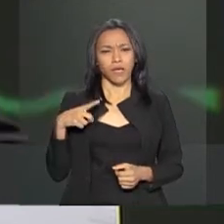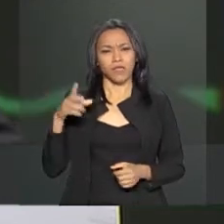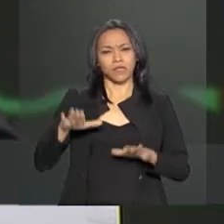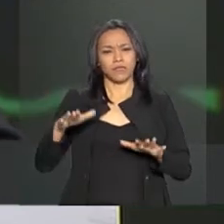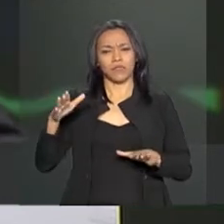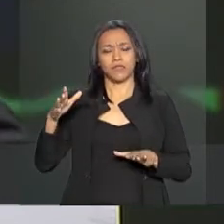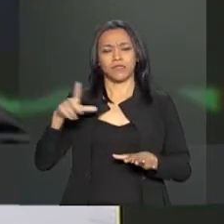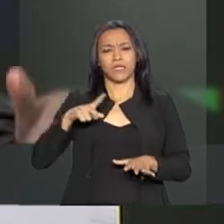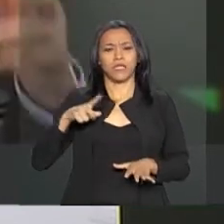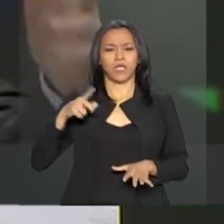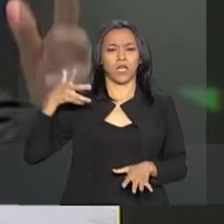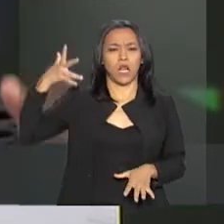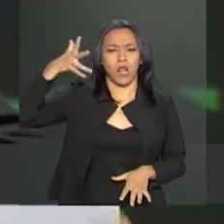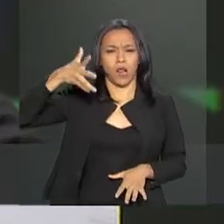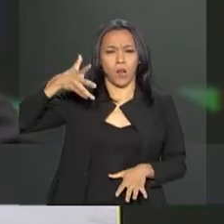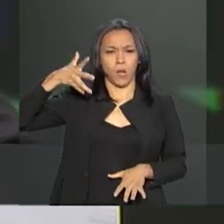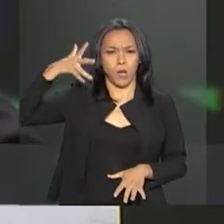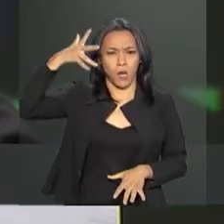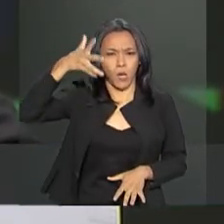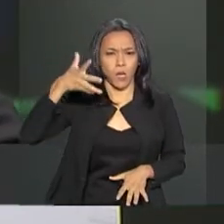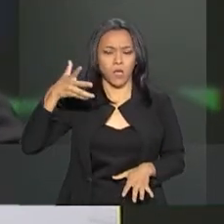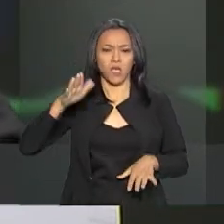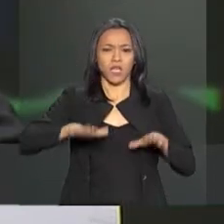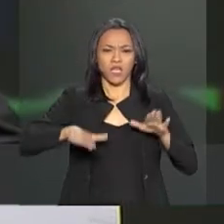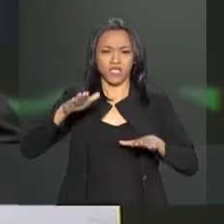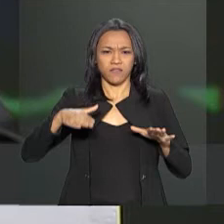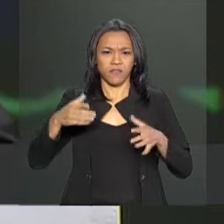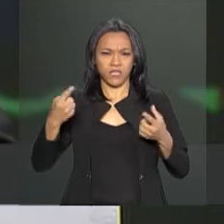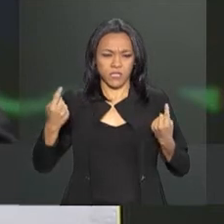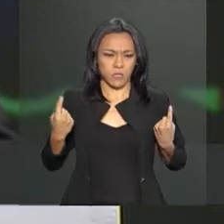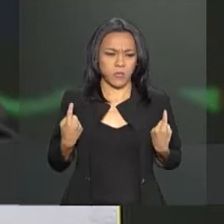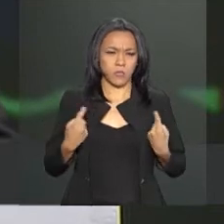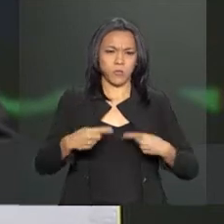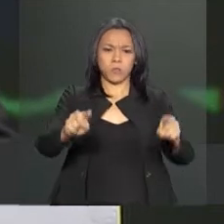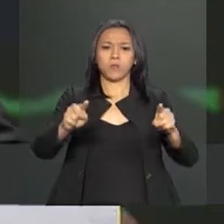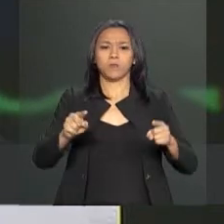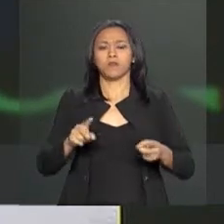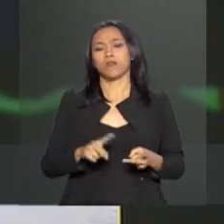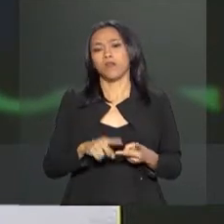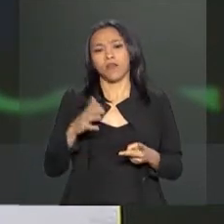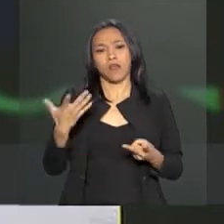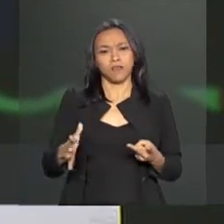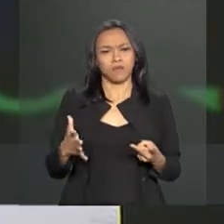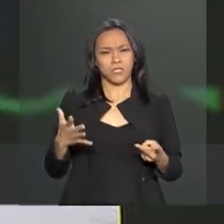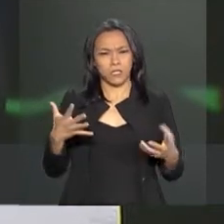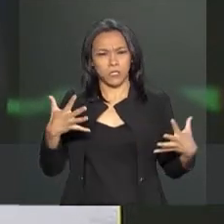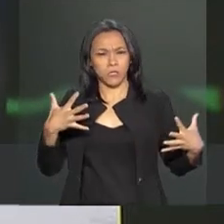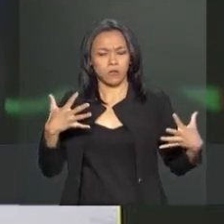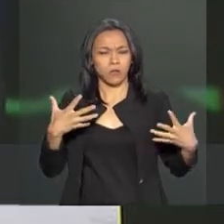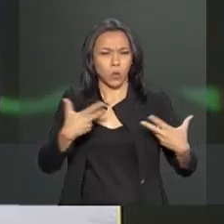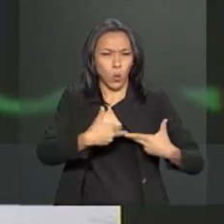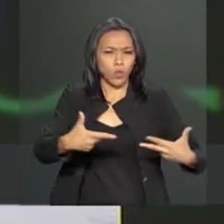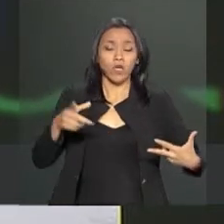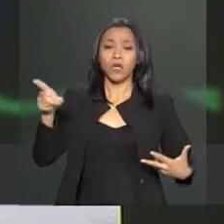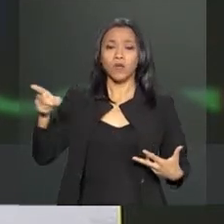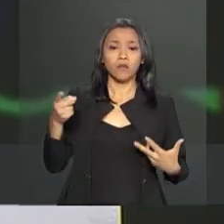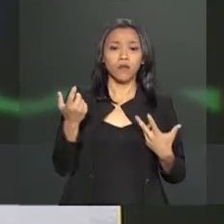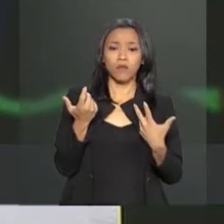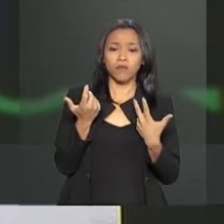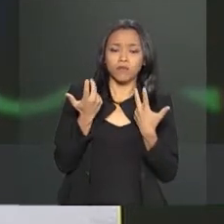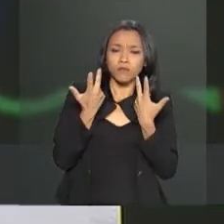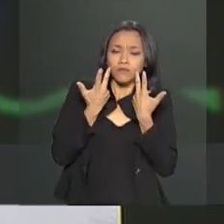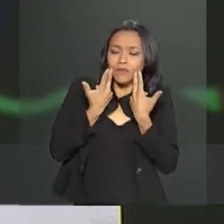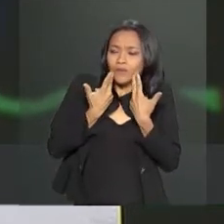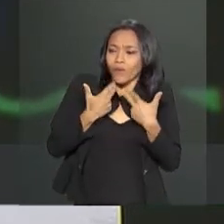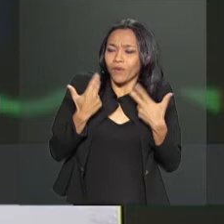oratórios, inflamações da voz, inflexões da fala. E o Plínio não. O Plínio fez exatamente